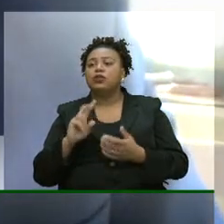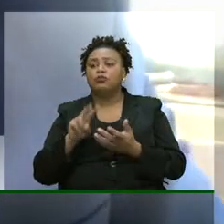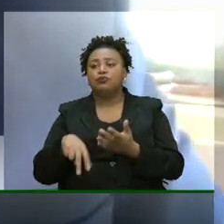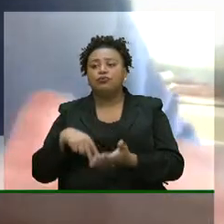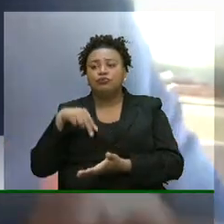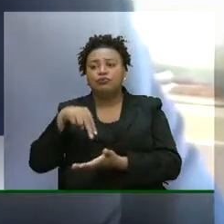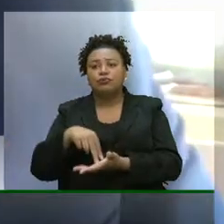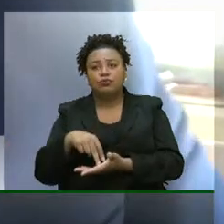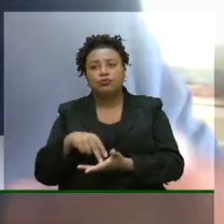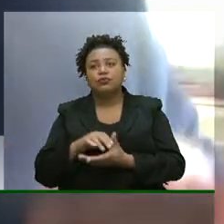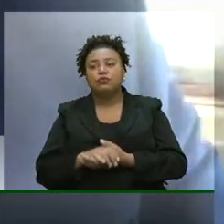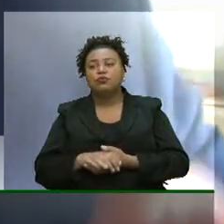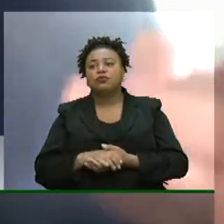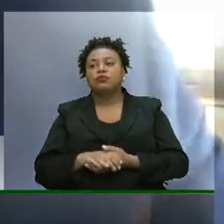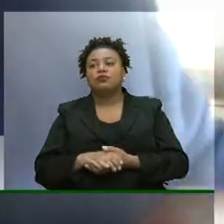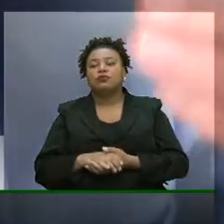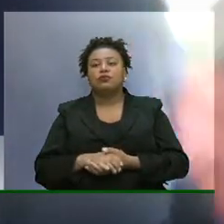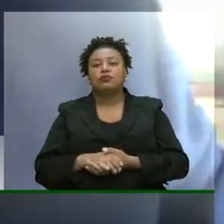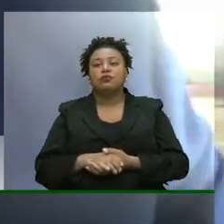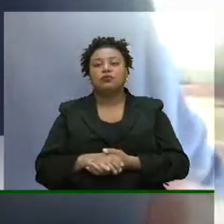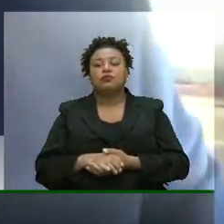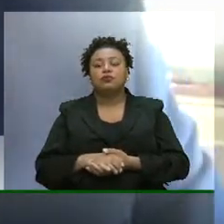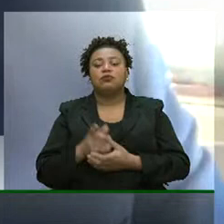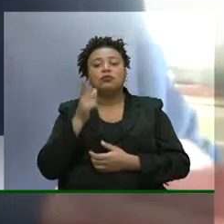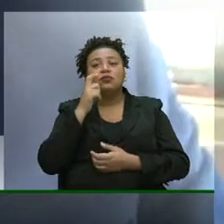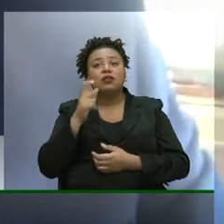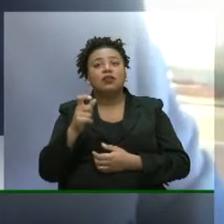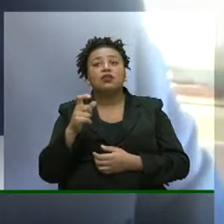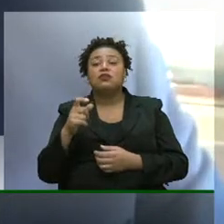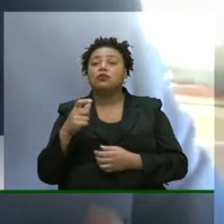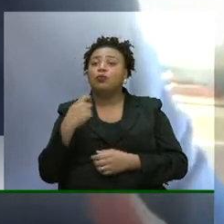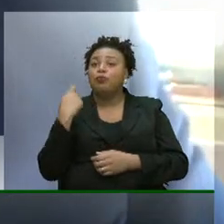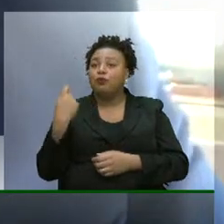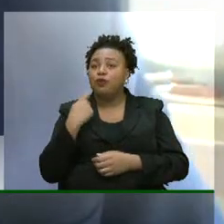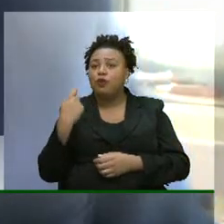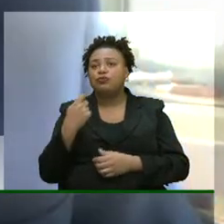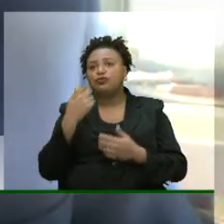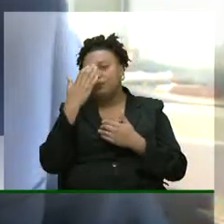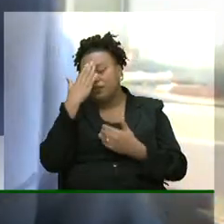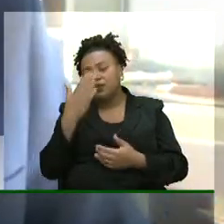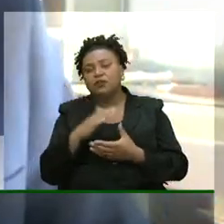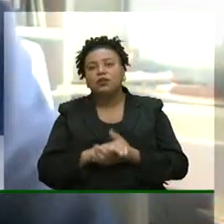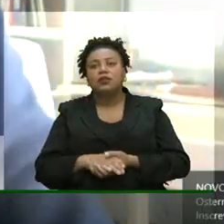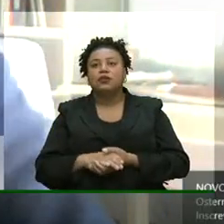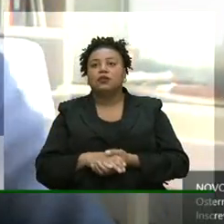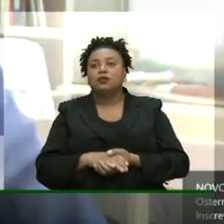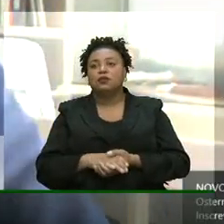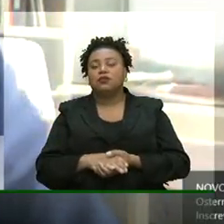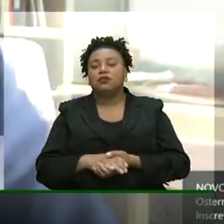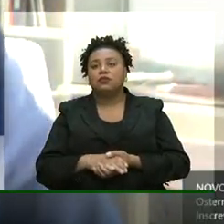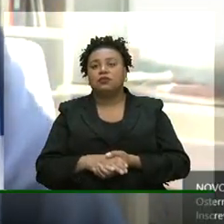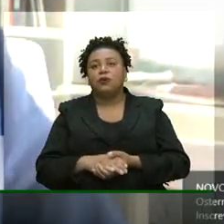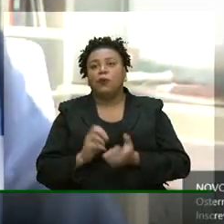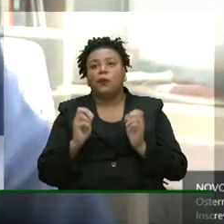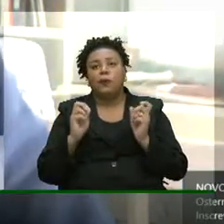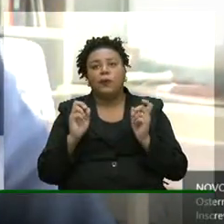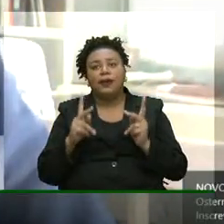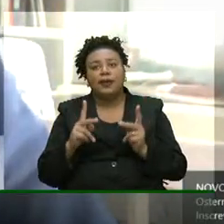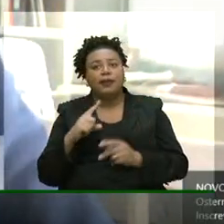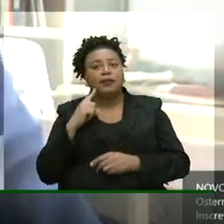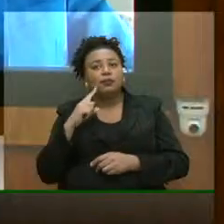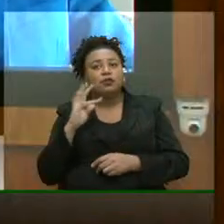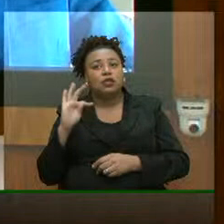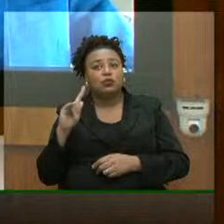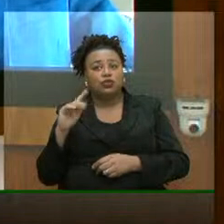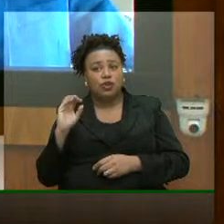e representando fidedignamente os interesses do povo gaúcho. Muito obrigado. Ok, deputado Thiago